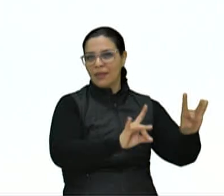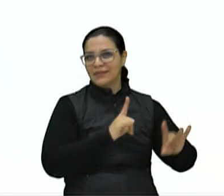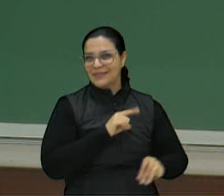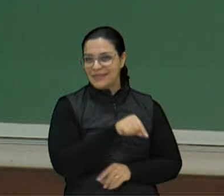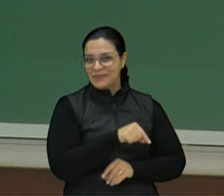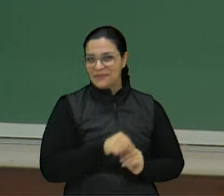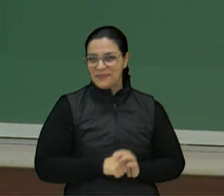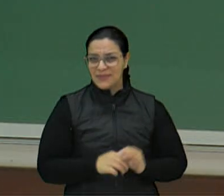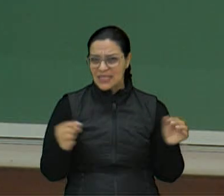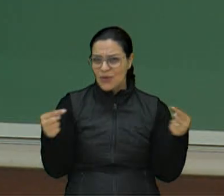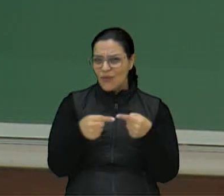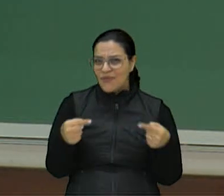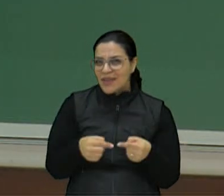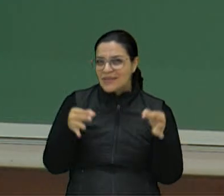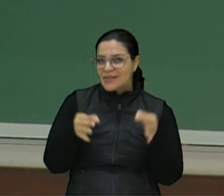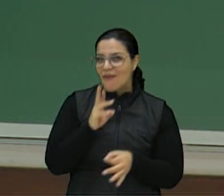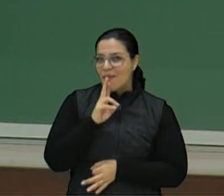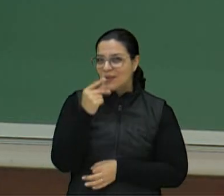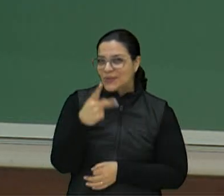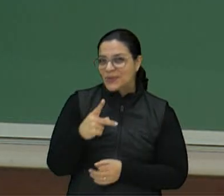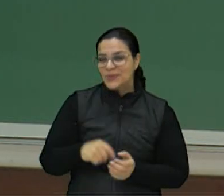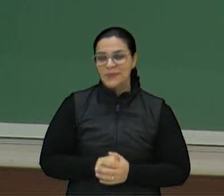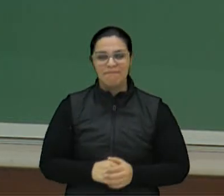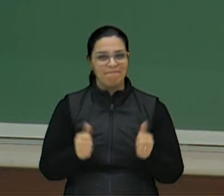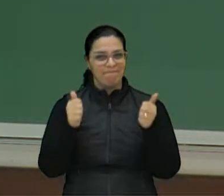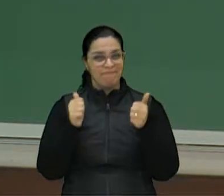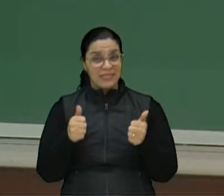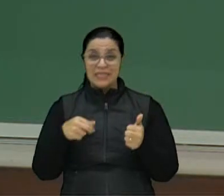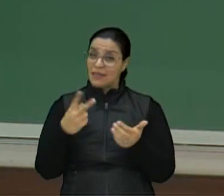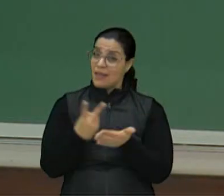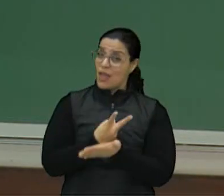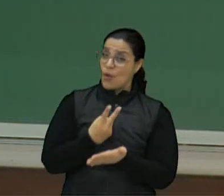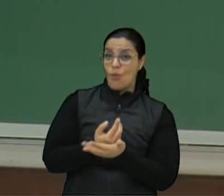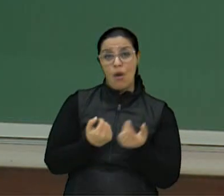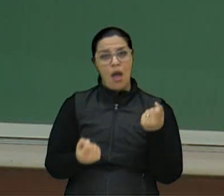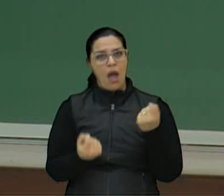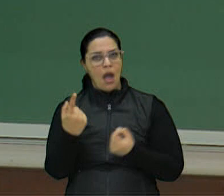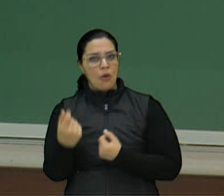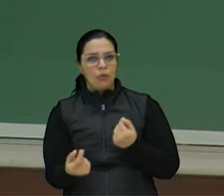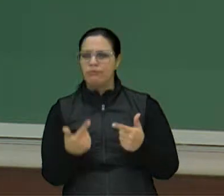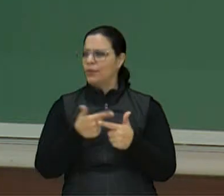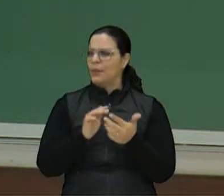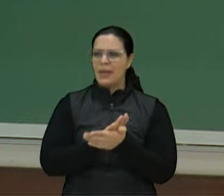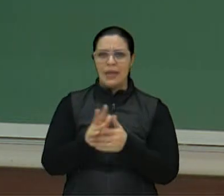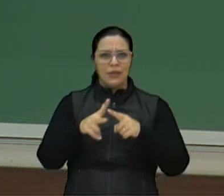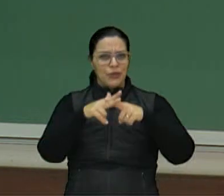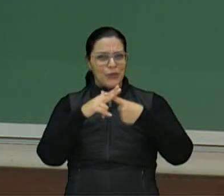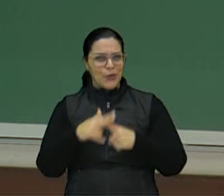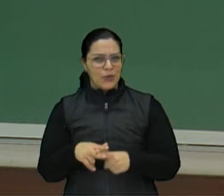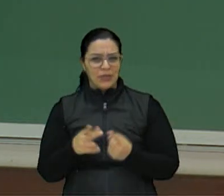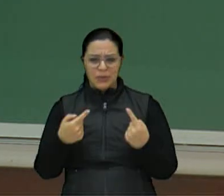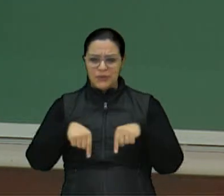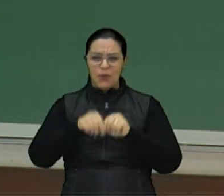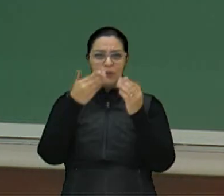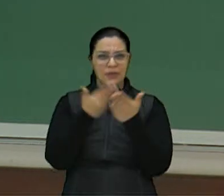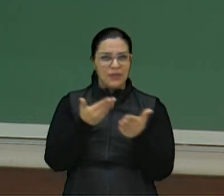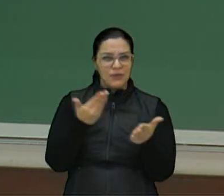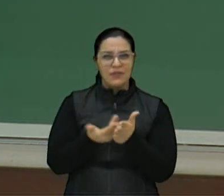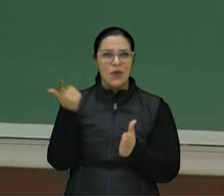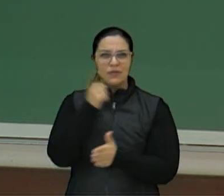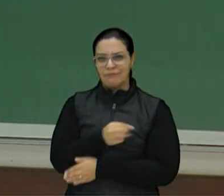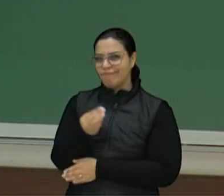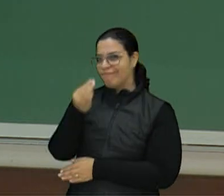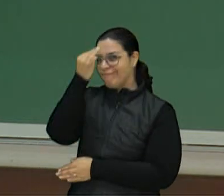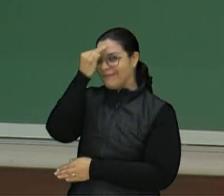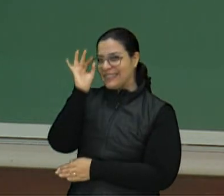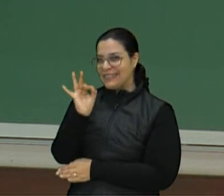molhado. Confere com o que vocês colocaram. Se errou algum, não tem problema, pode corrigir, depois você estuda novamente, aos poucos você